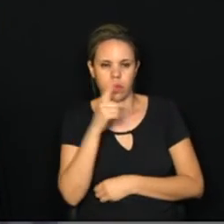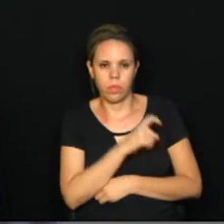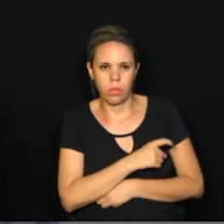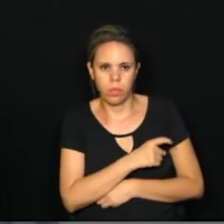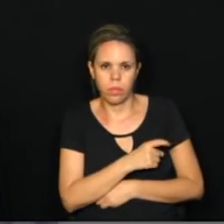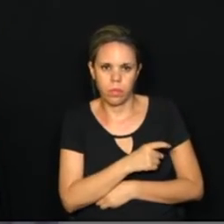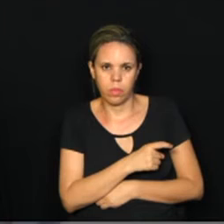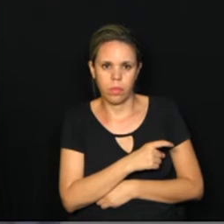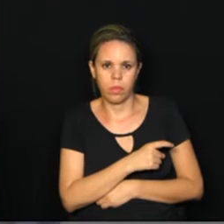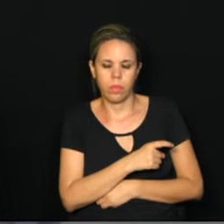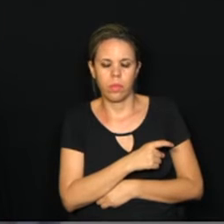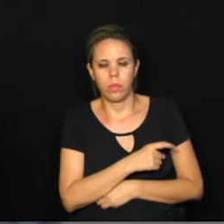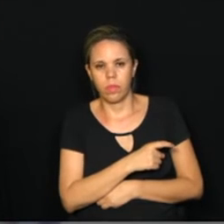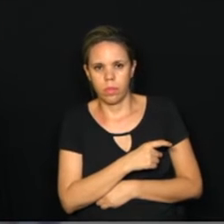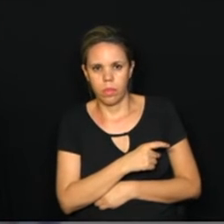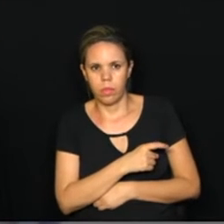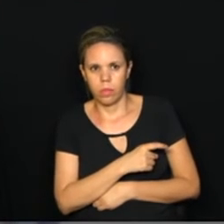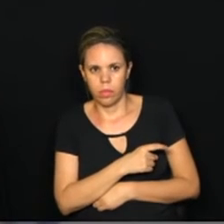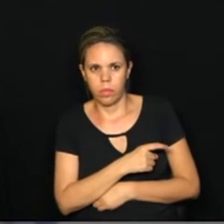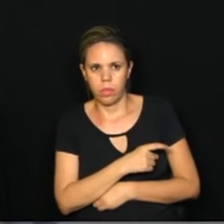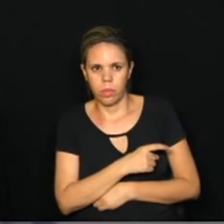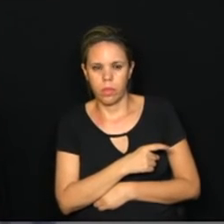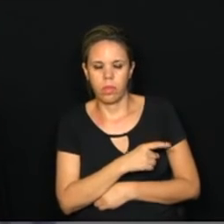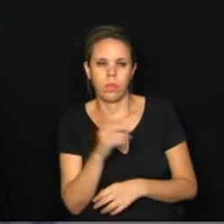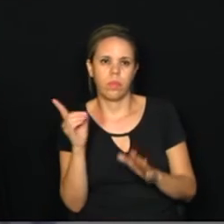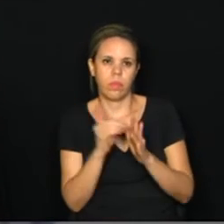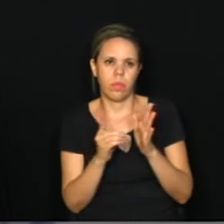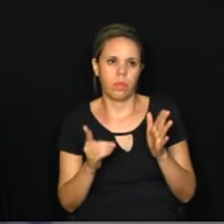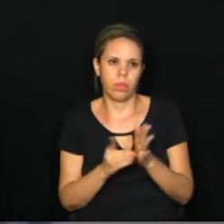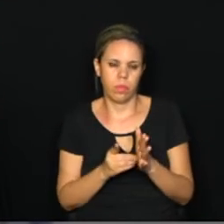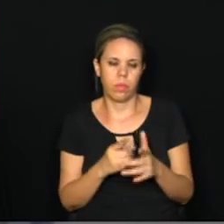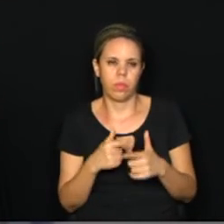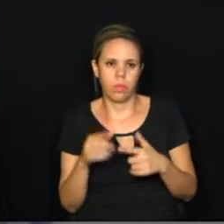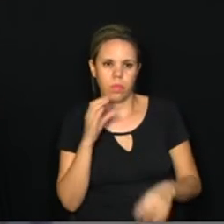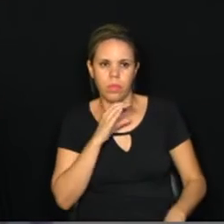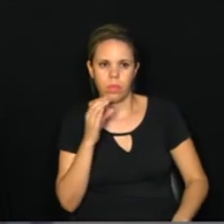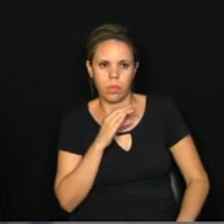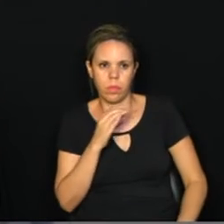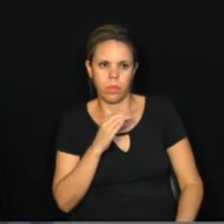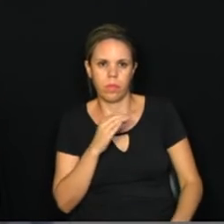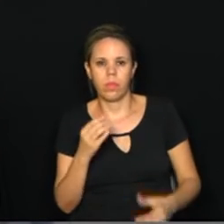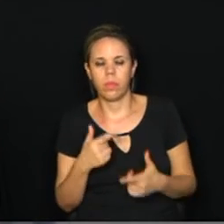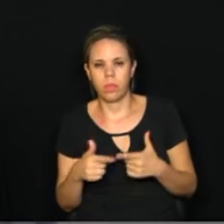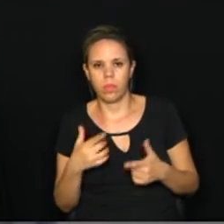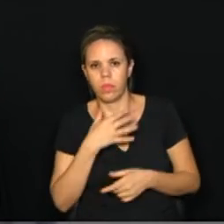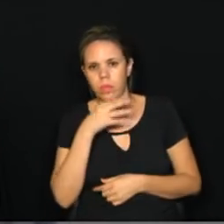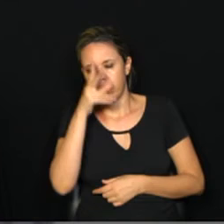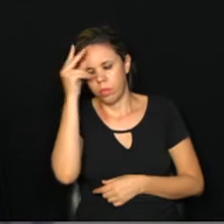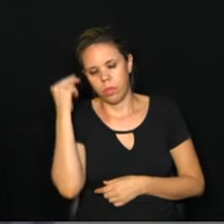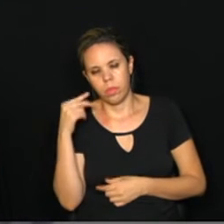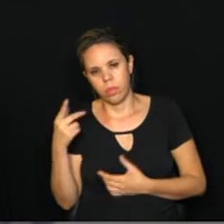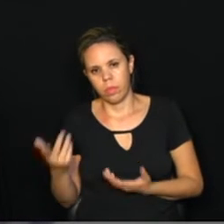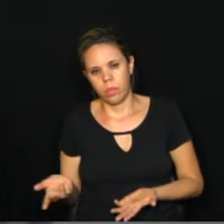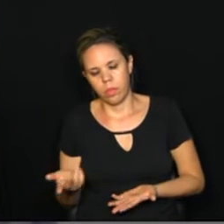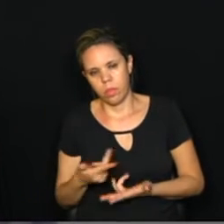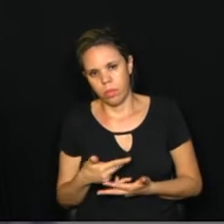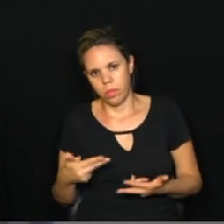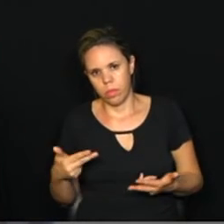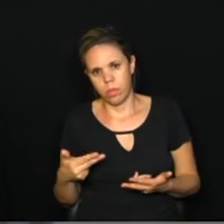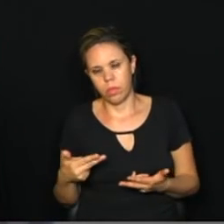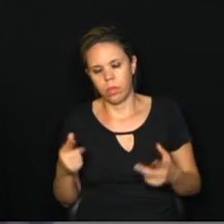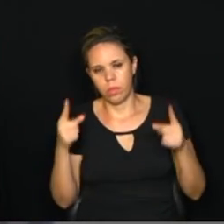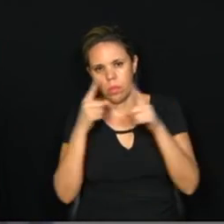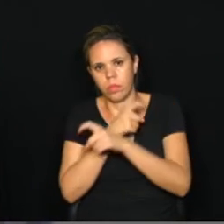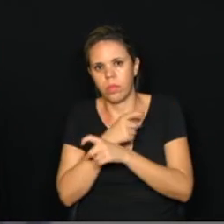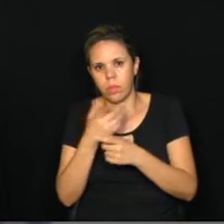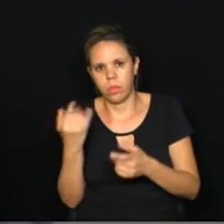o fechamento de contas de um decreto de uma situação de emergência ou estado de calamidade pública. Isso é algo muito complexo.